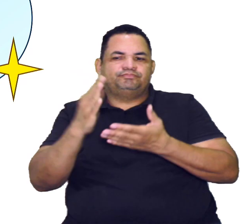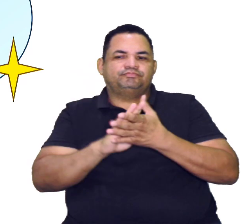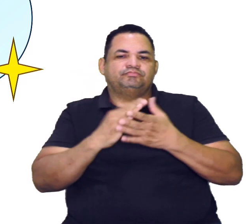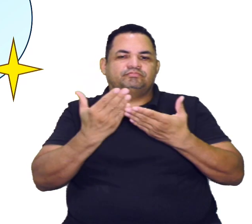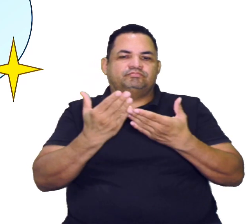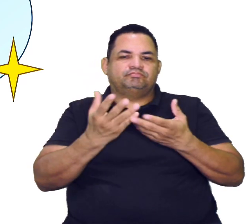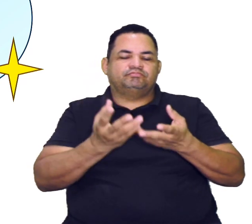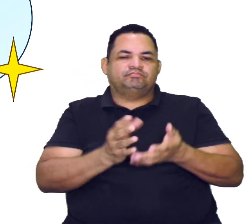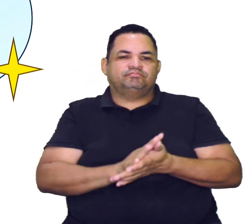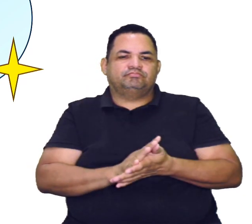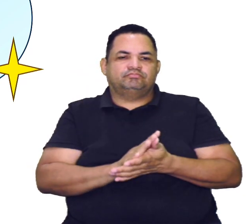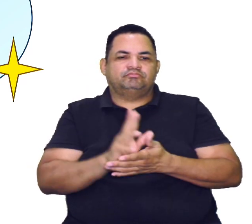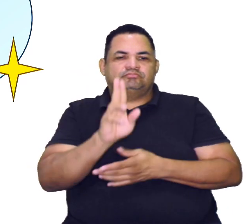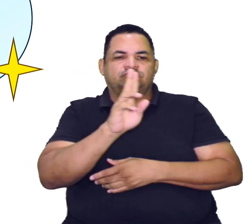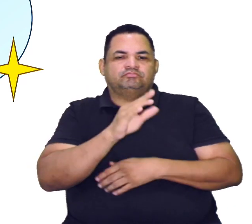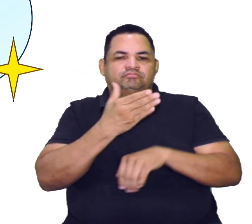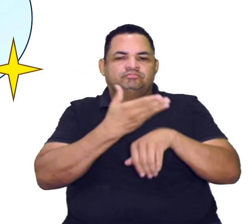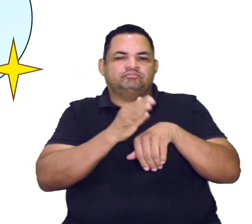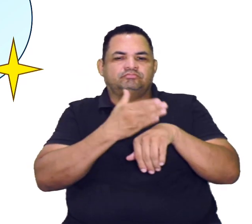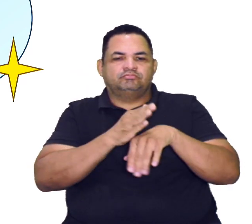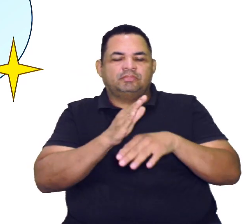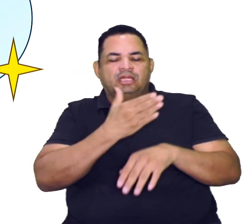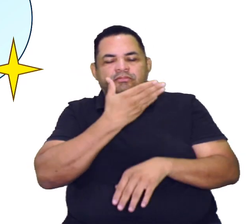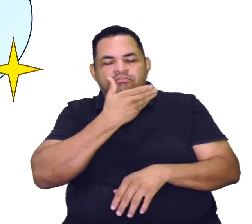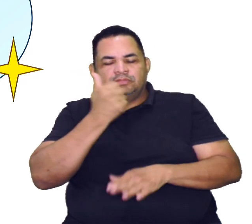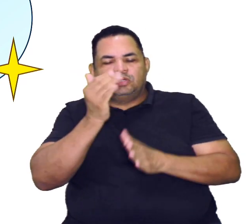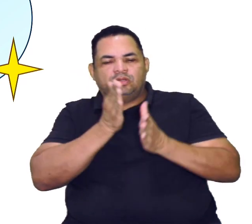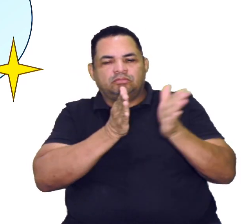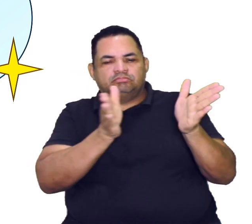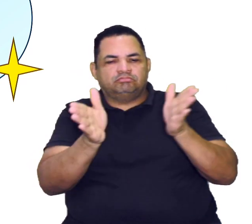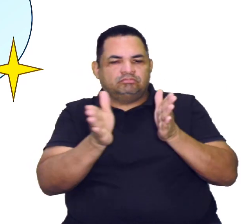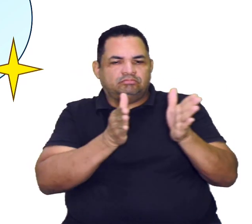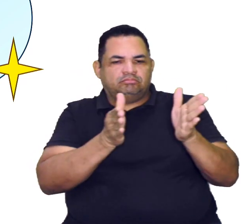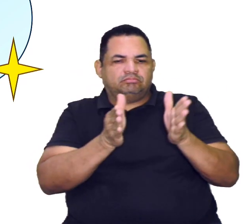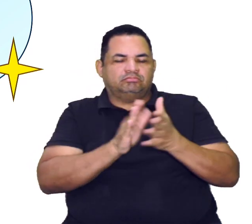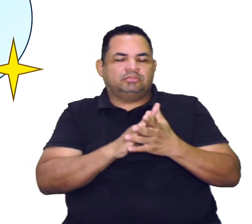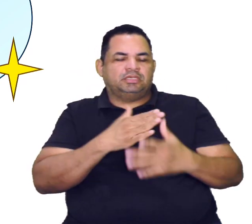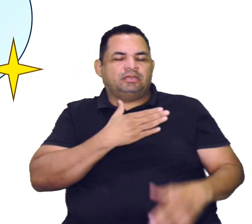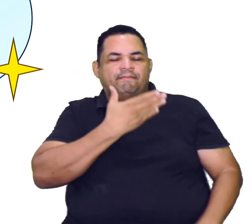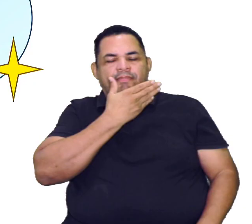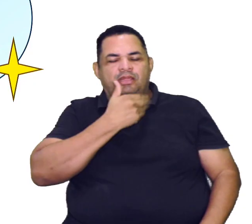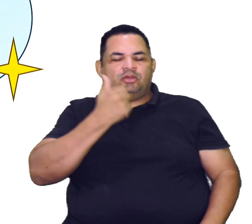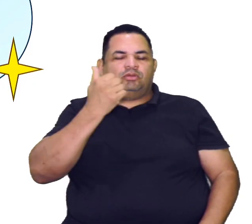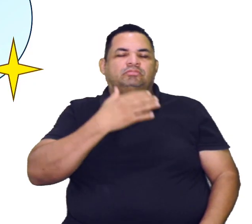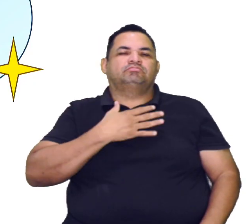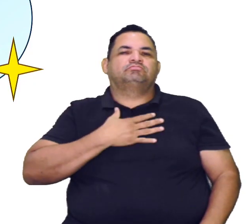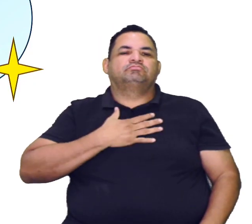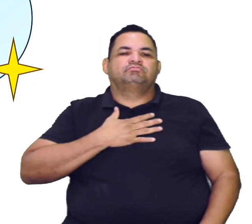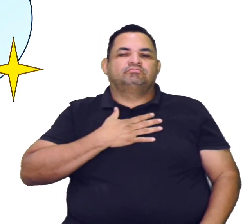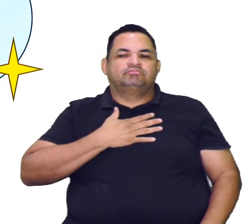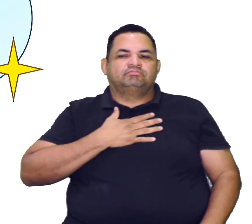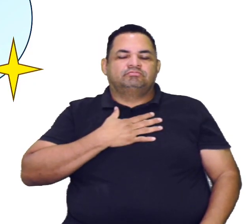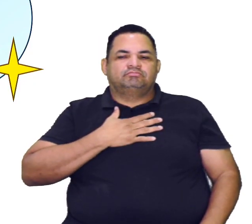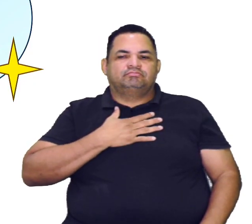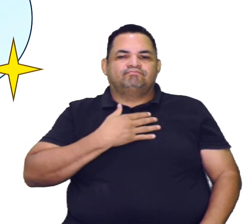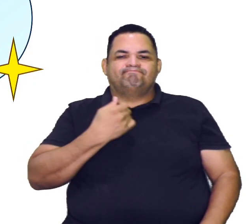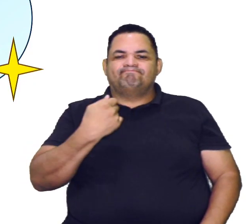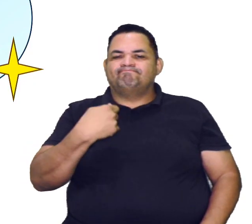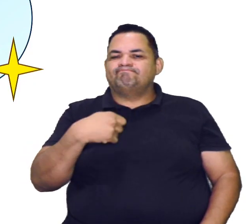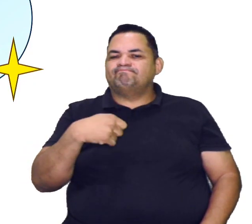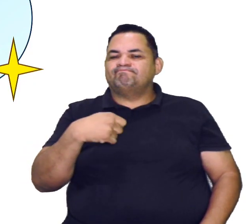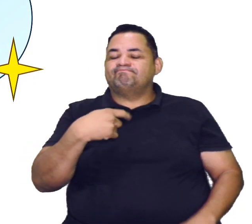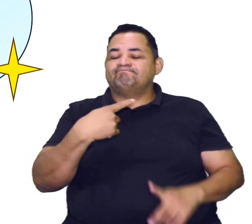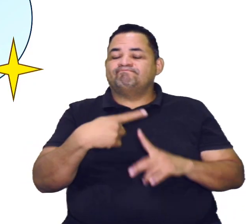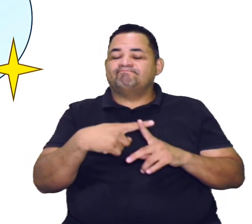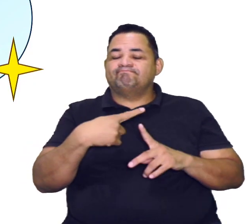e explorando aí as práticas mais acessíveis e as práticas mais agradáveis. Por que eu preciso,